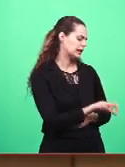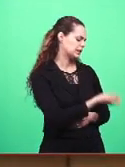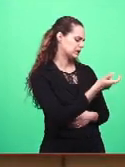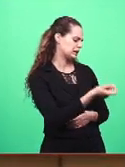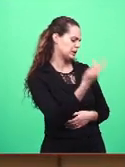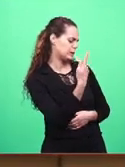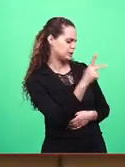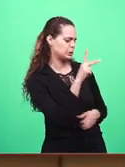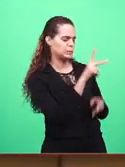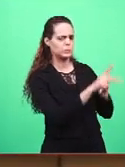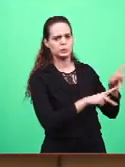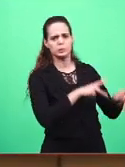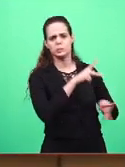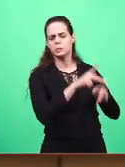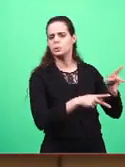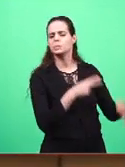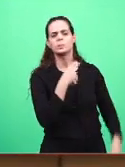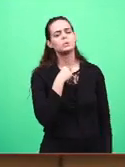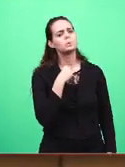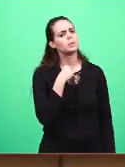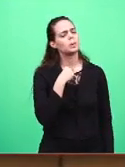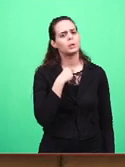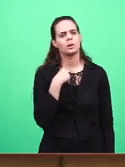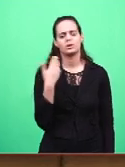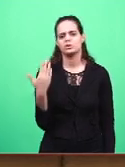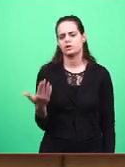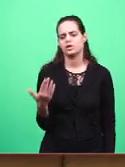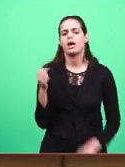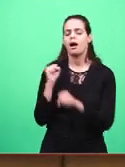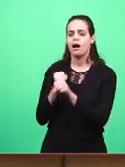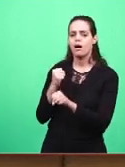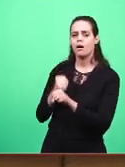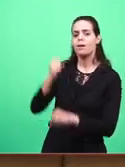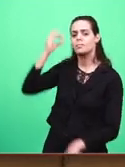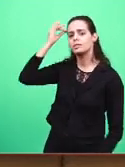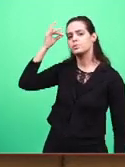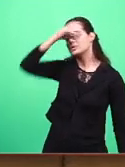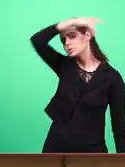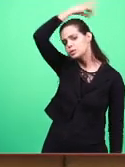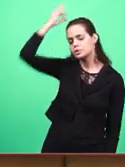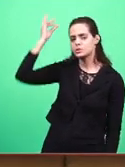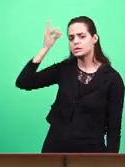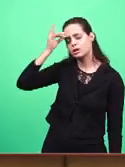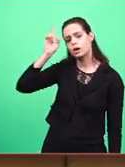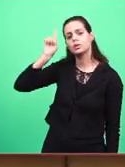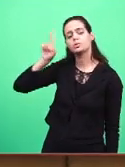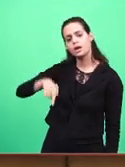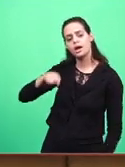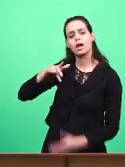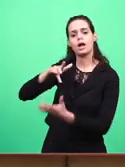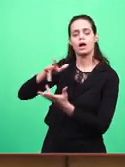Então, pensamento. Então, tira o pensamento velho, antigo, essas coisas